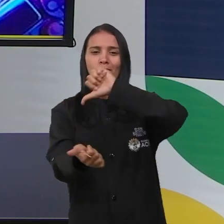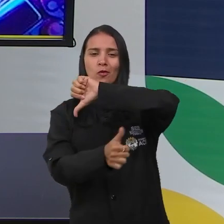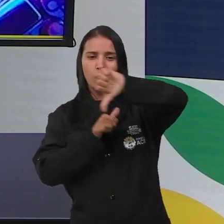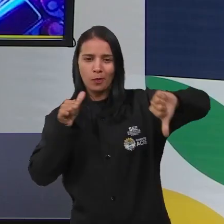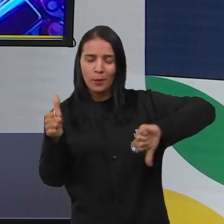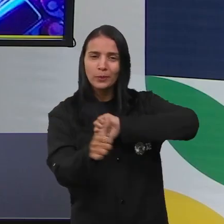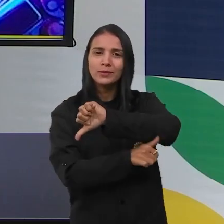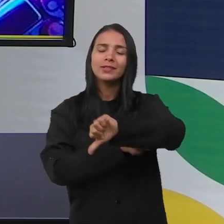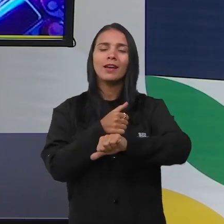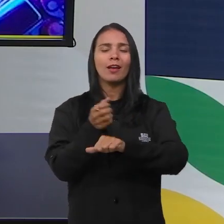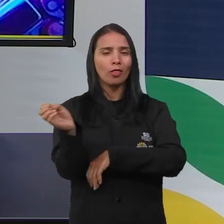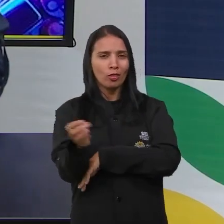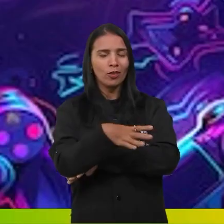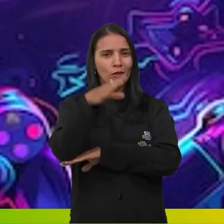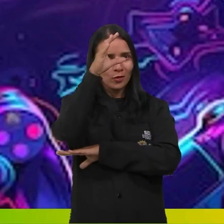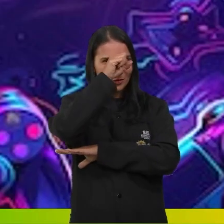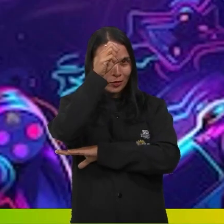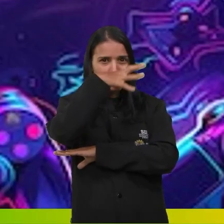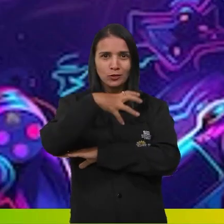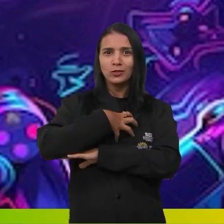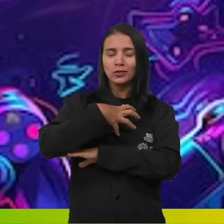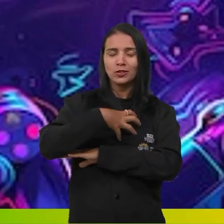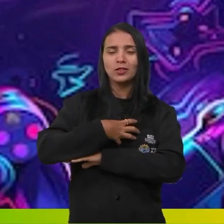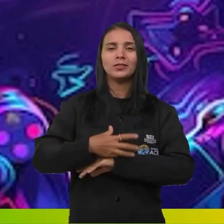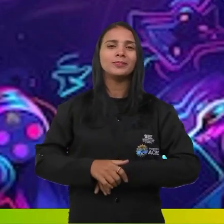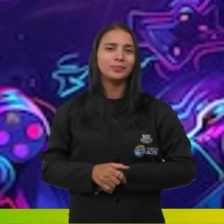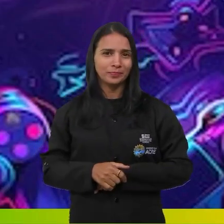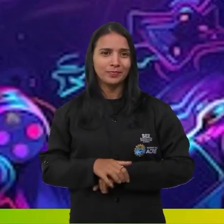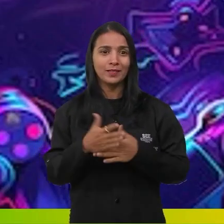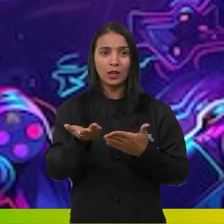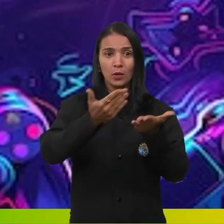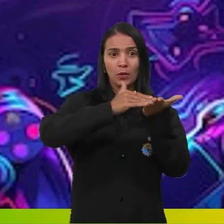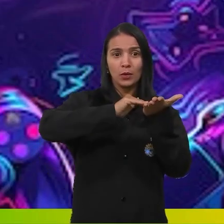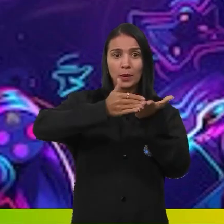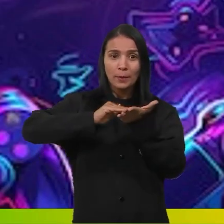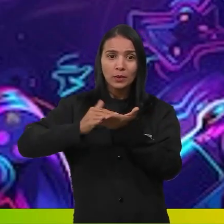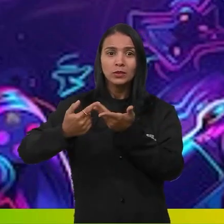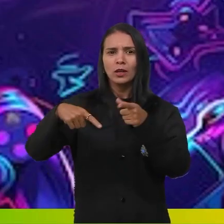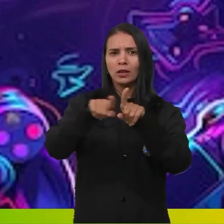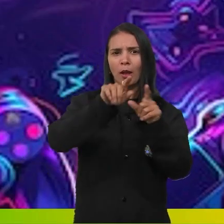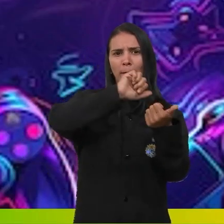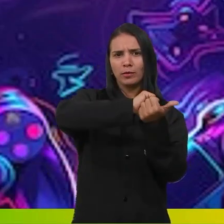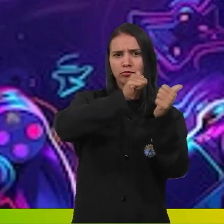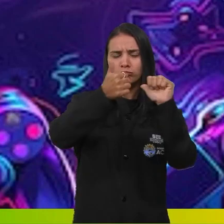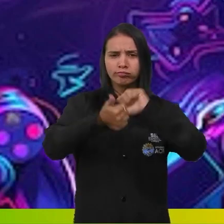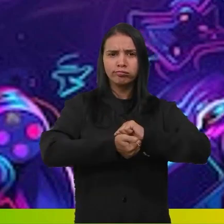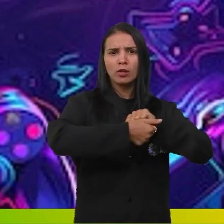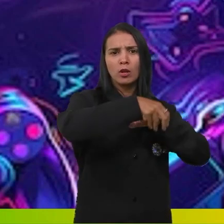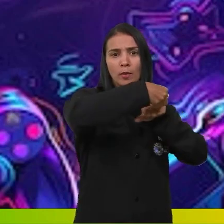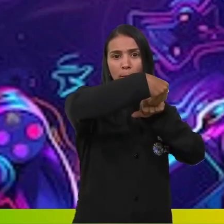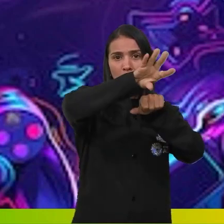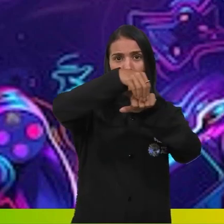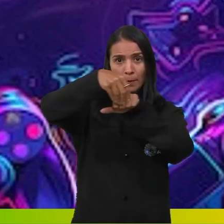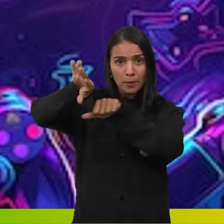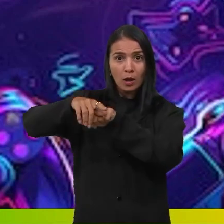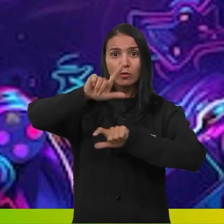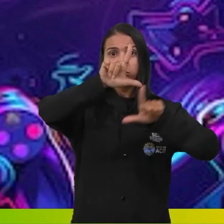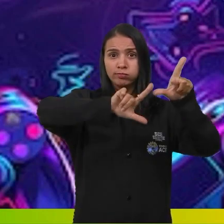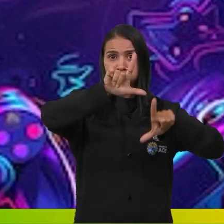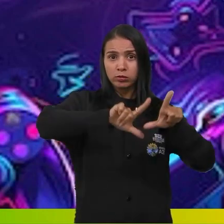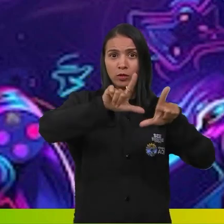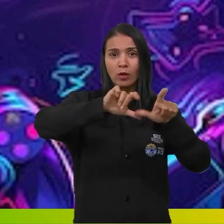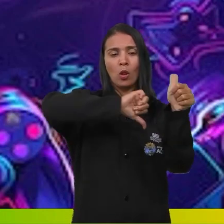forma de aprendizagem. Então, na tela, reinterpretação e reformatação do conteúdo de uma mídia para